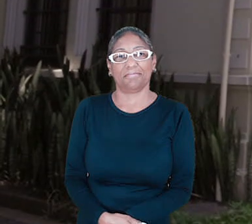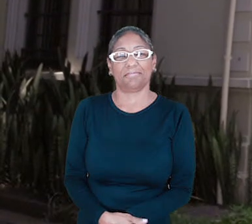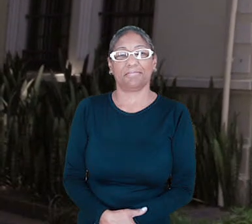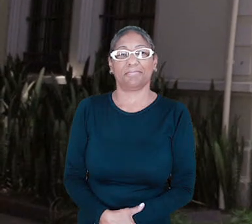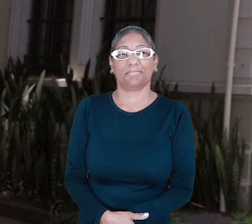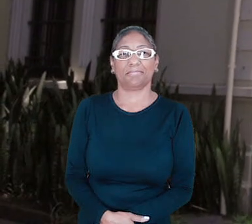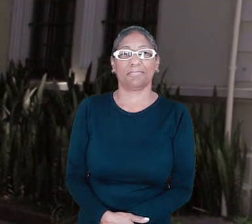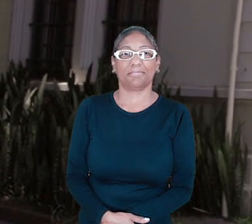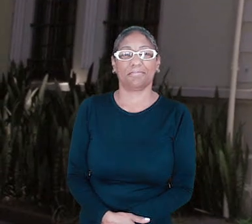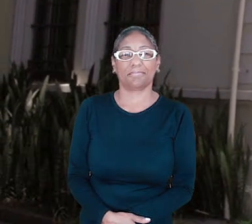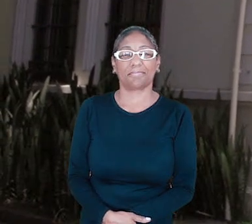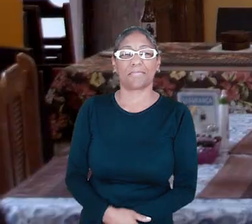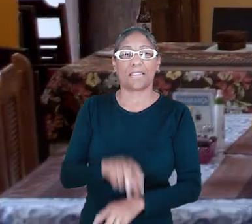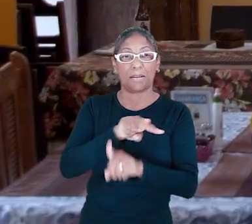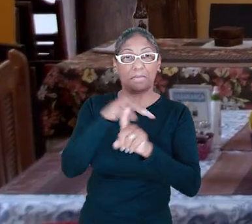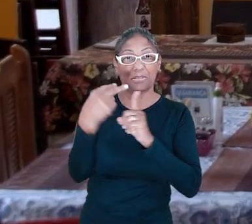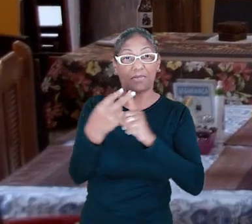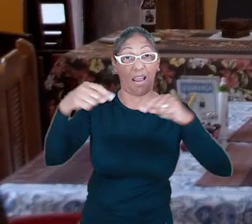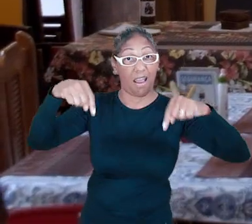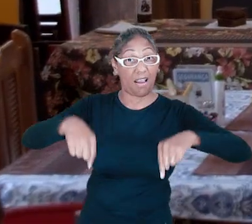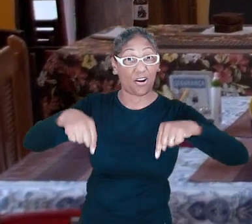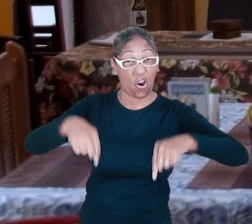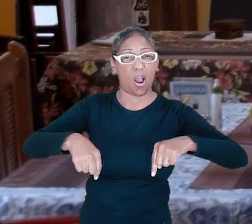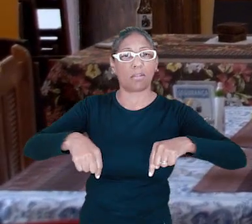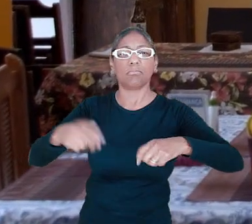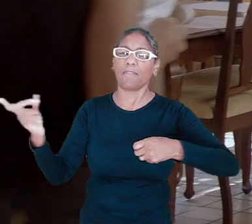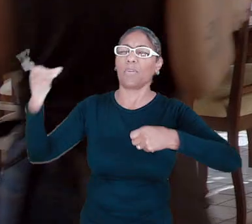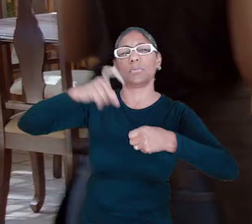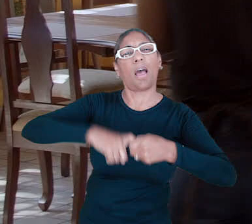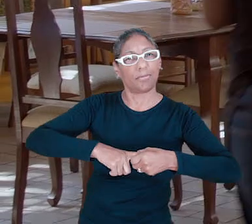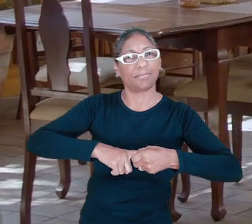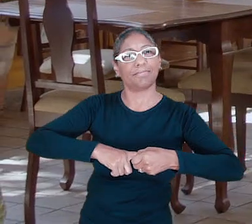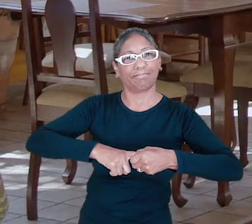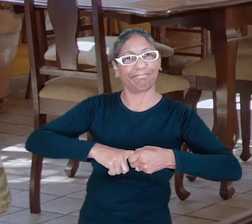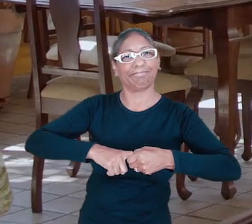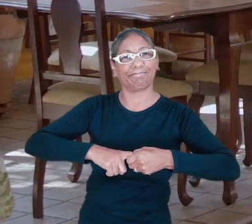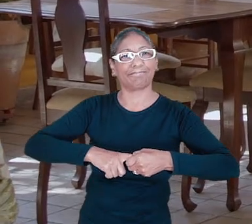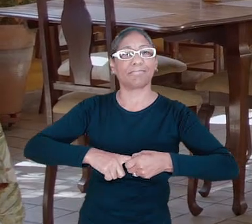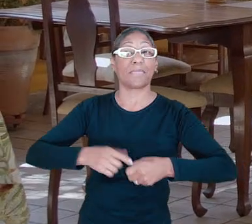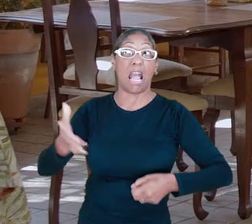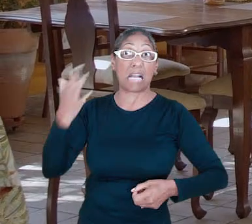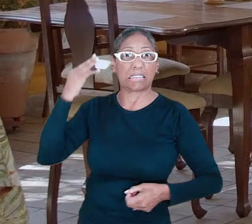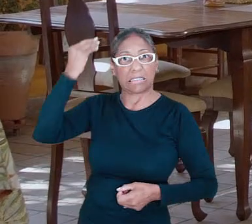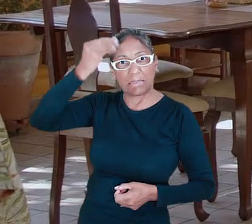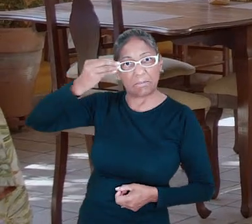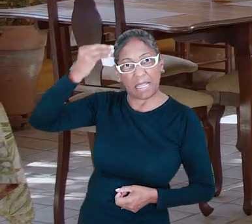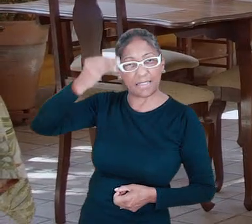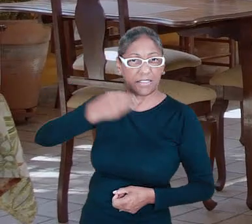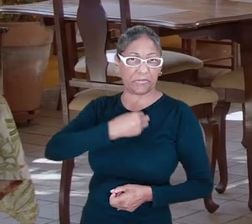sentem mais preparados para gerir seus negócios. A perspectiva agora é retomar ao que a gente já